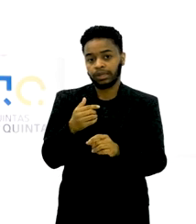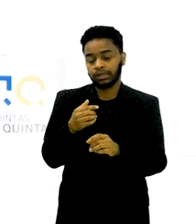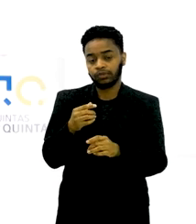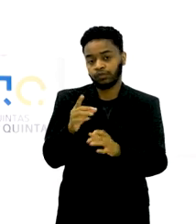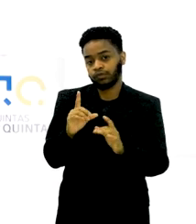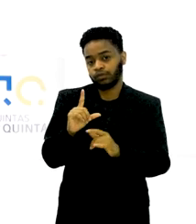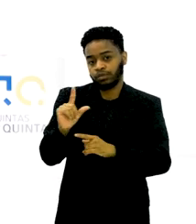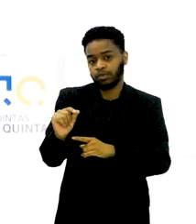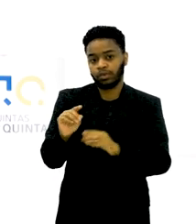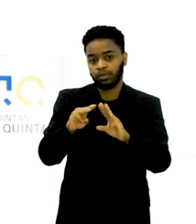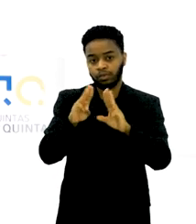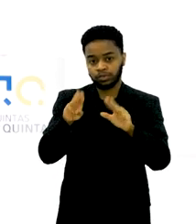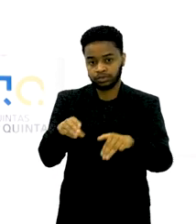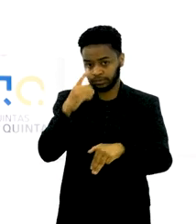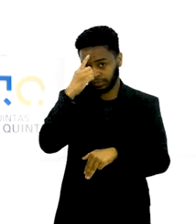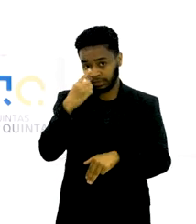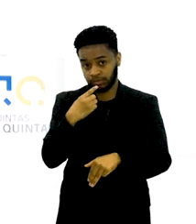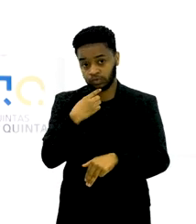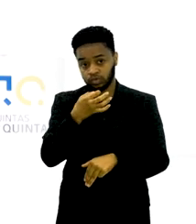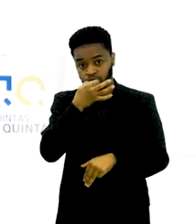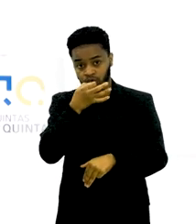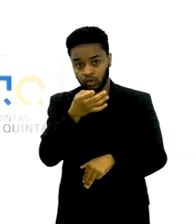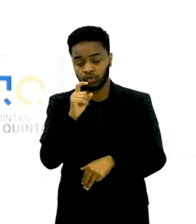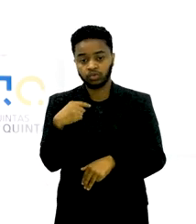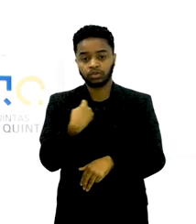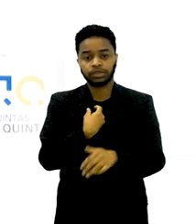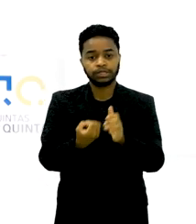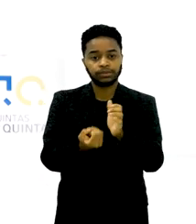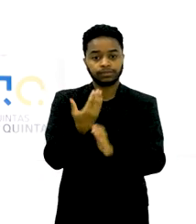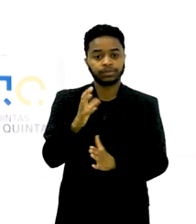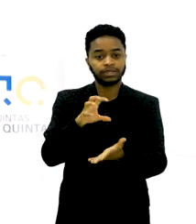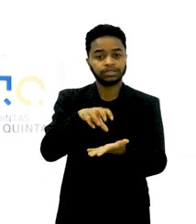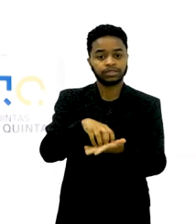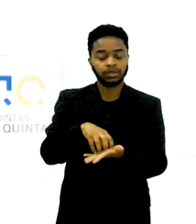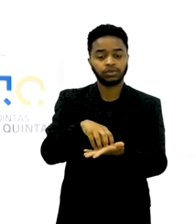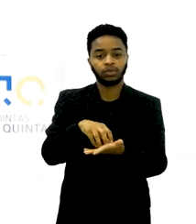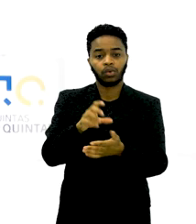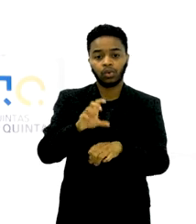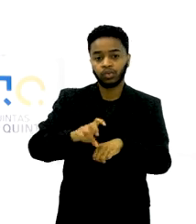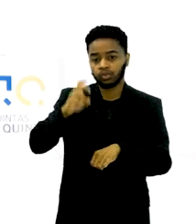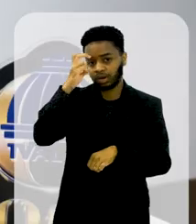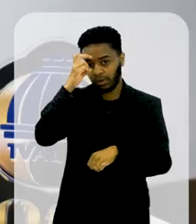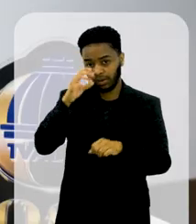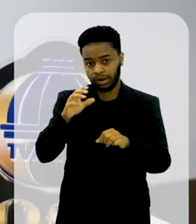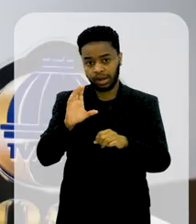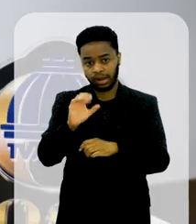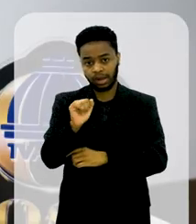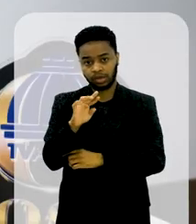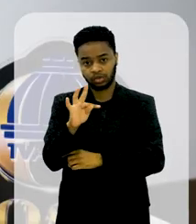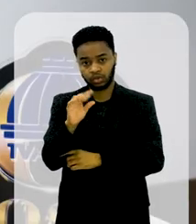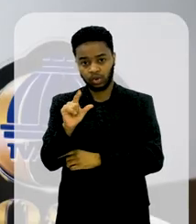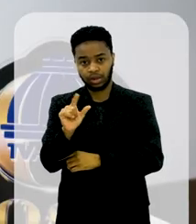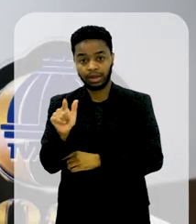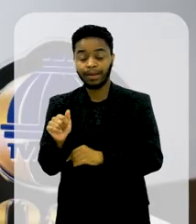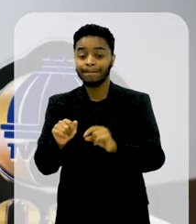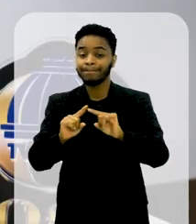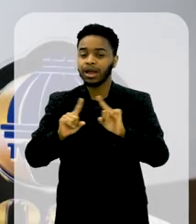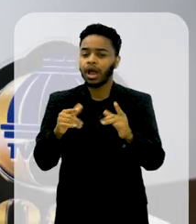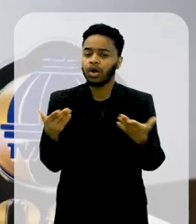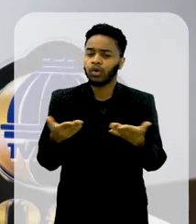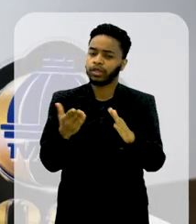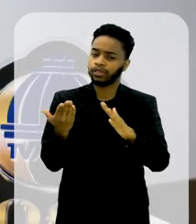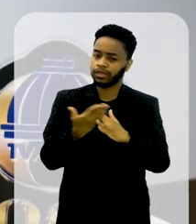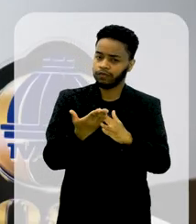som a gente cria o Centro Cultural Cartola Eu queria que a gente falasse mais do museu Cartola masar Vamos fazer um breve intervalo